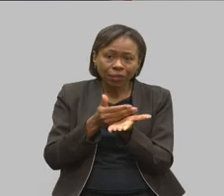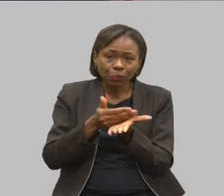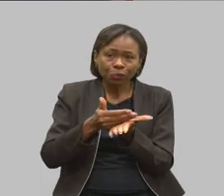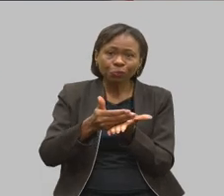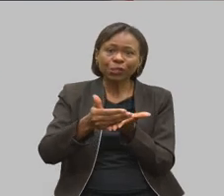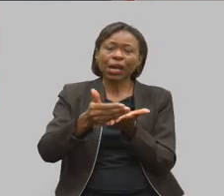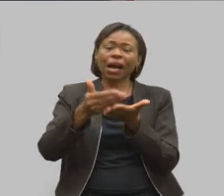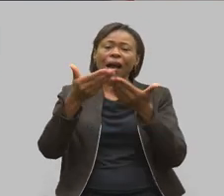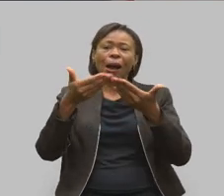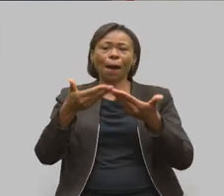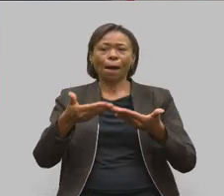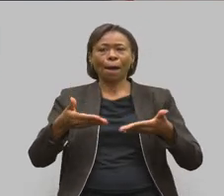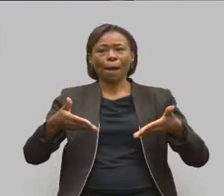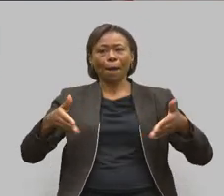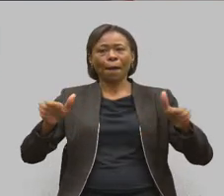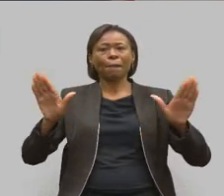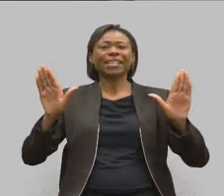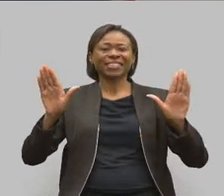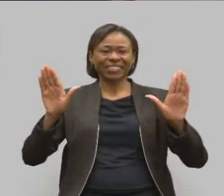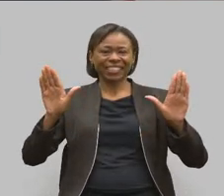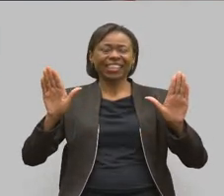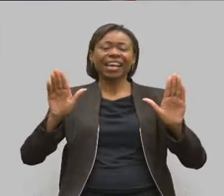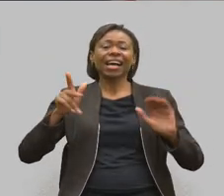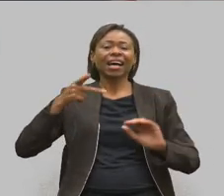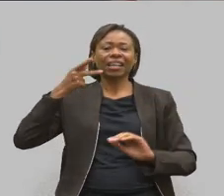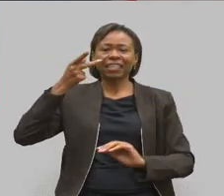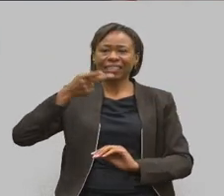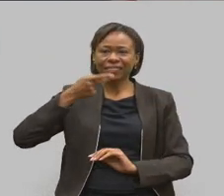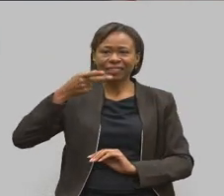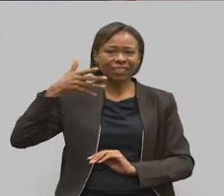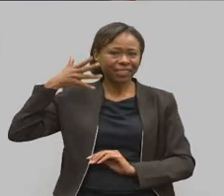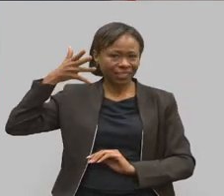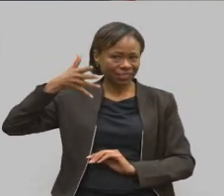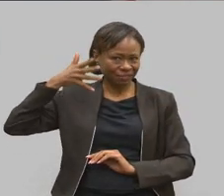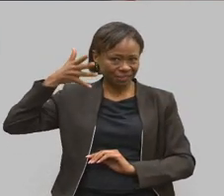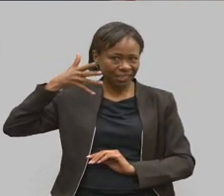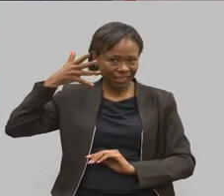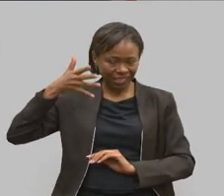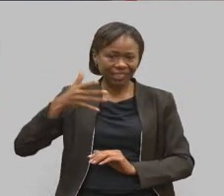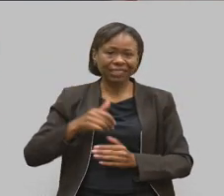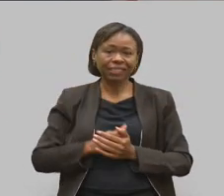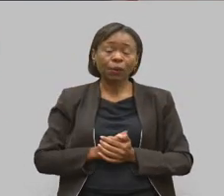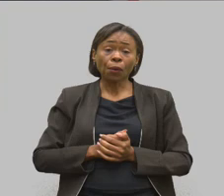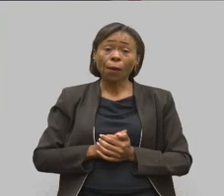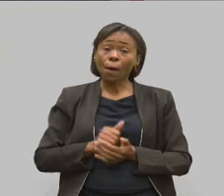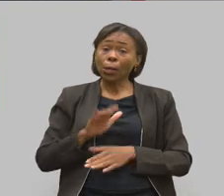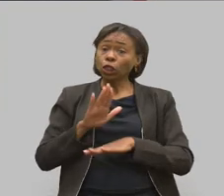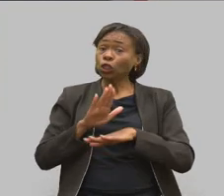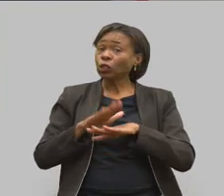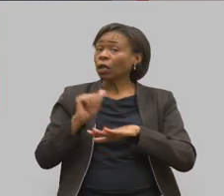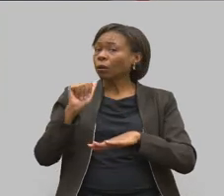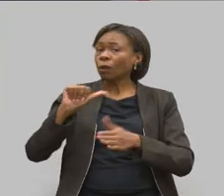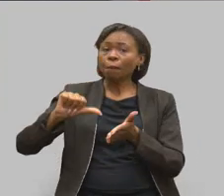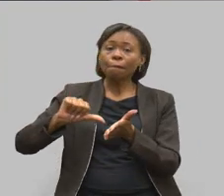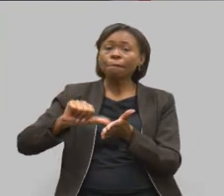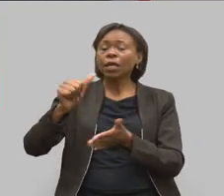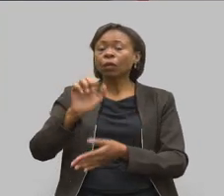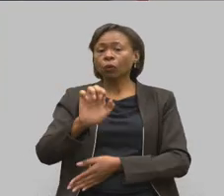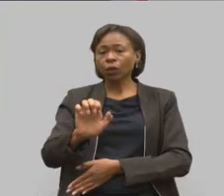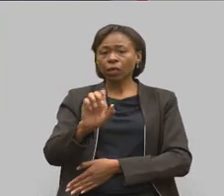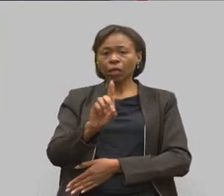abertura é das falas e o que eu primeiro que eu chamo é o Eduardo